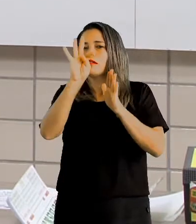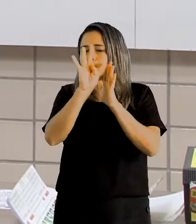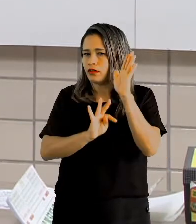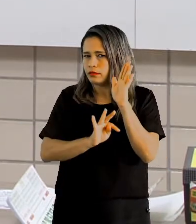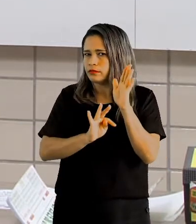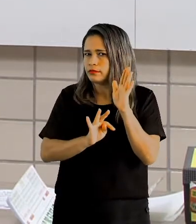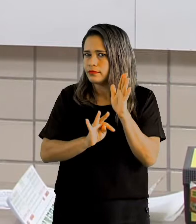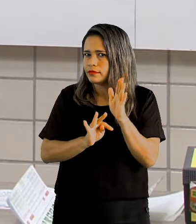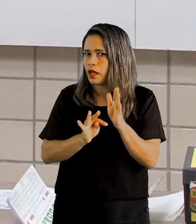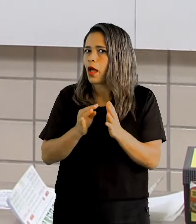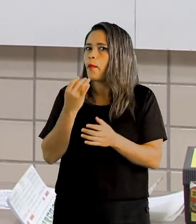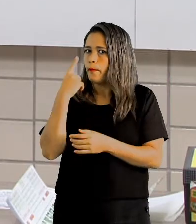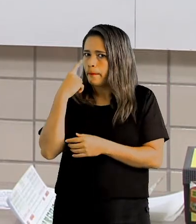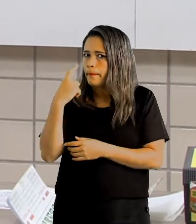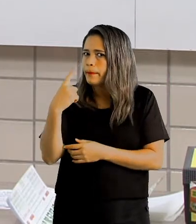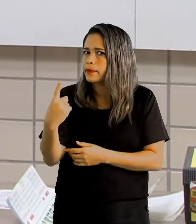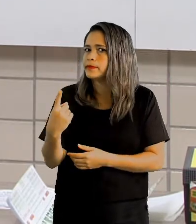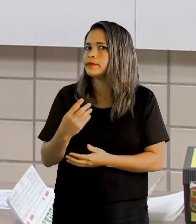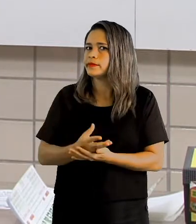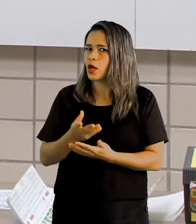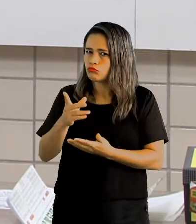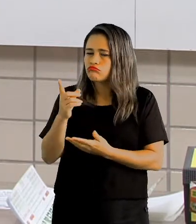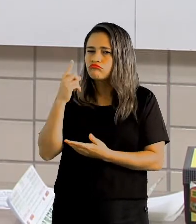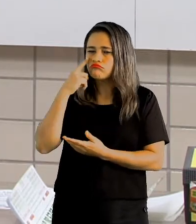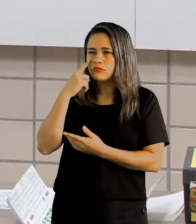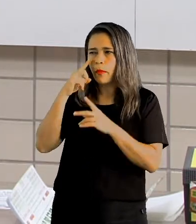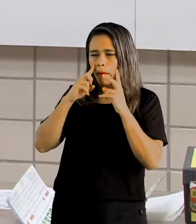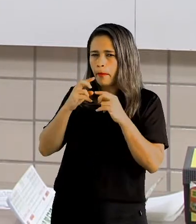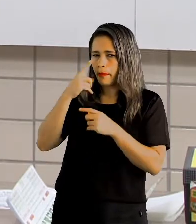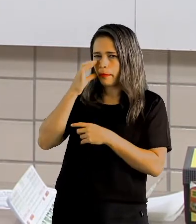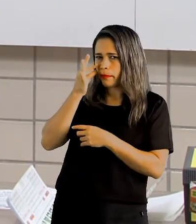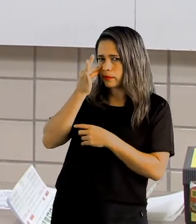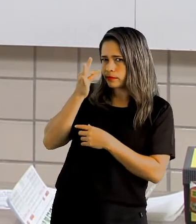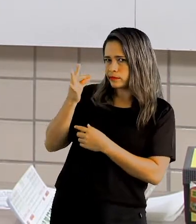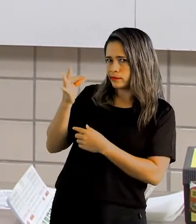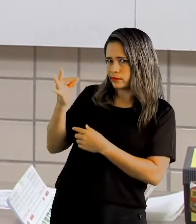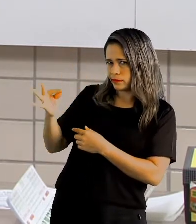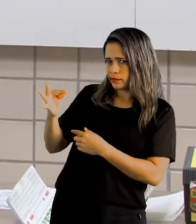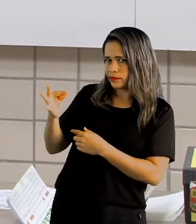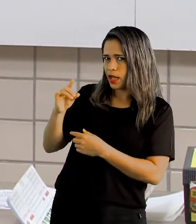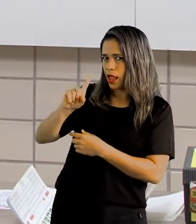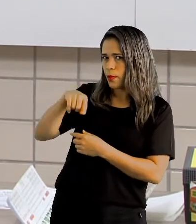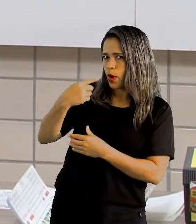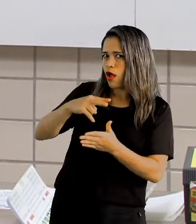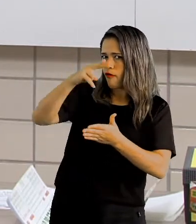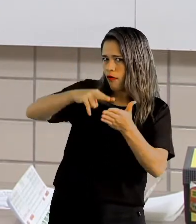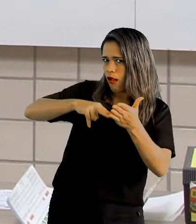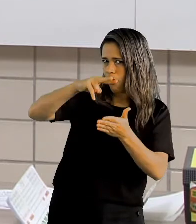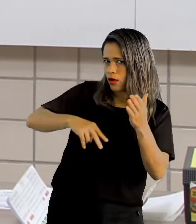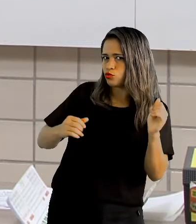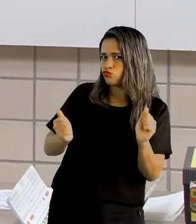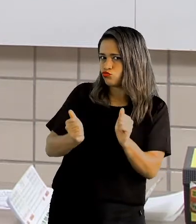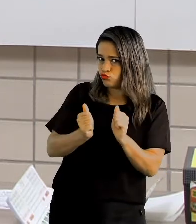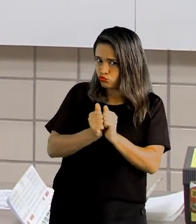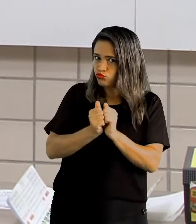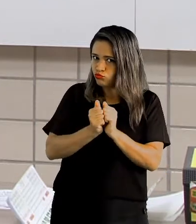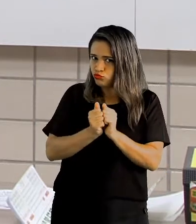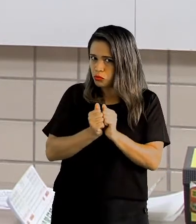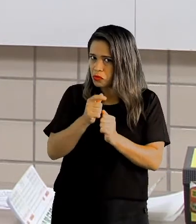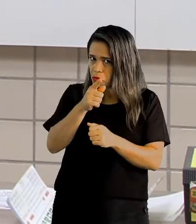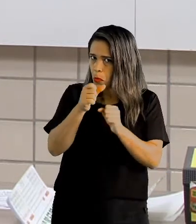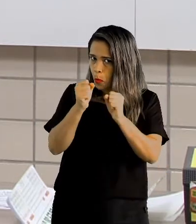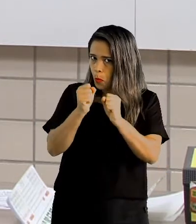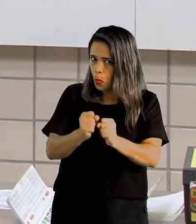texto muito interessante. Escute com atenção, depois nós vamos reler juntos para que vocês